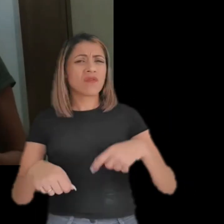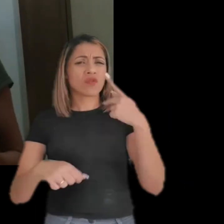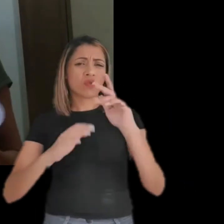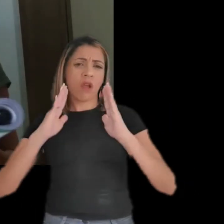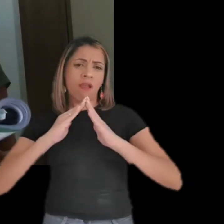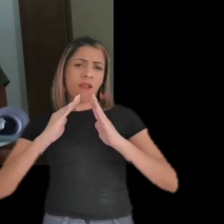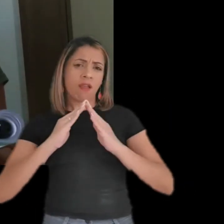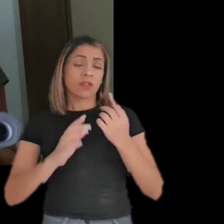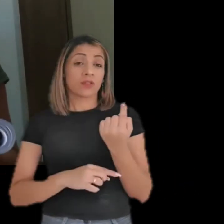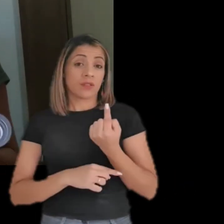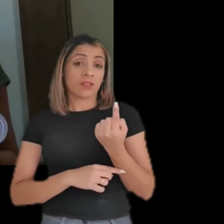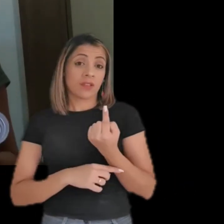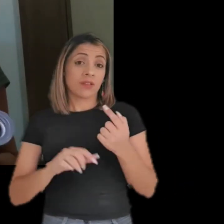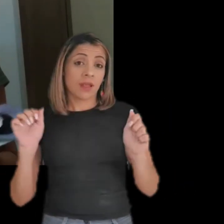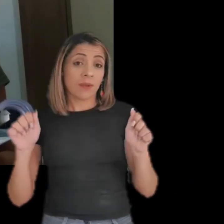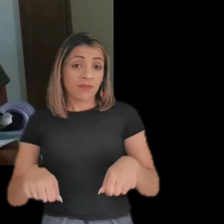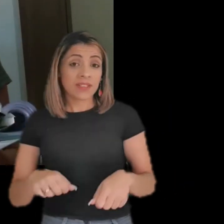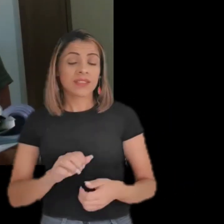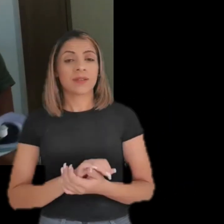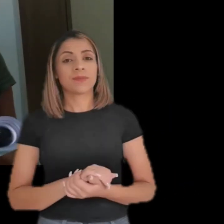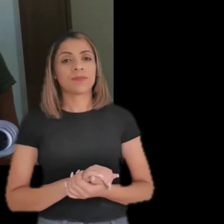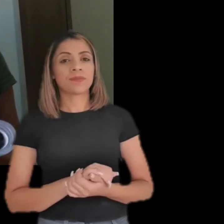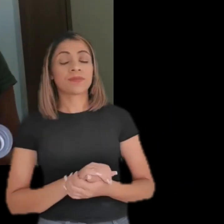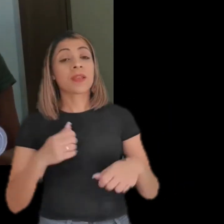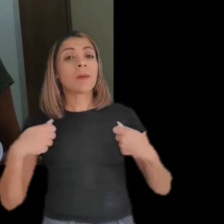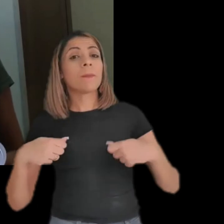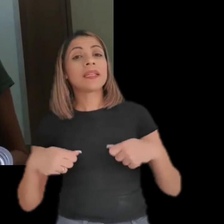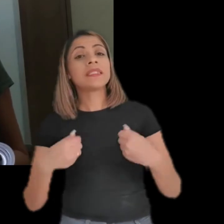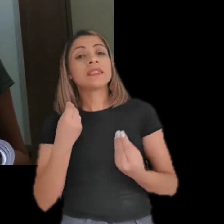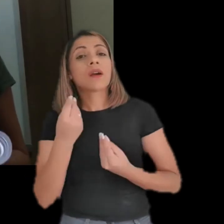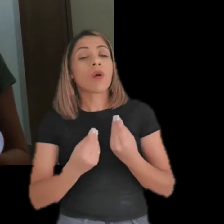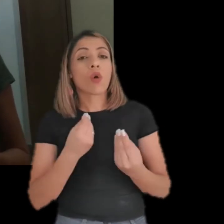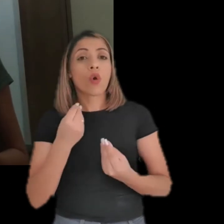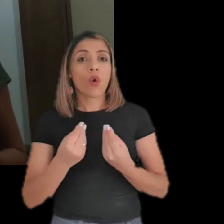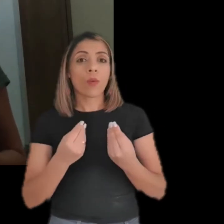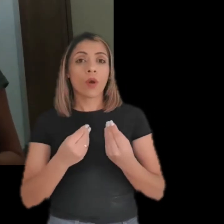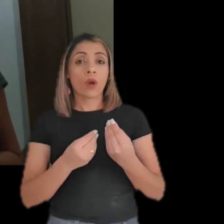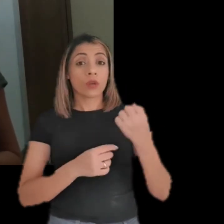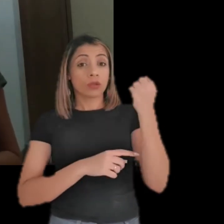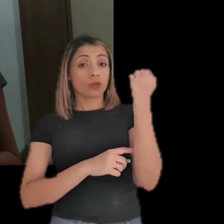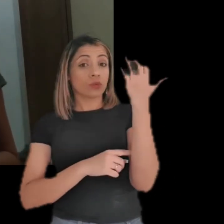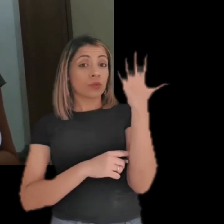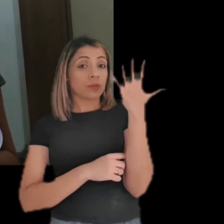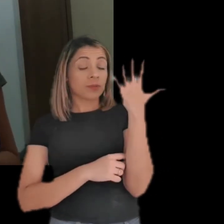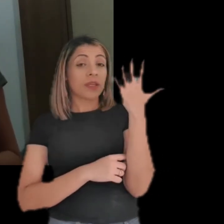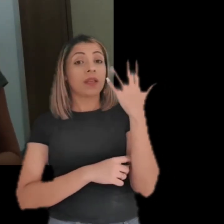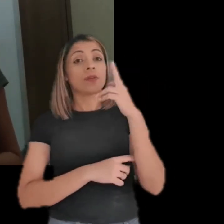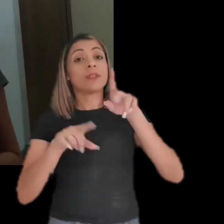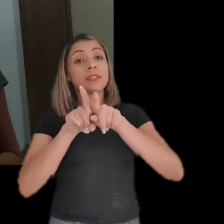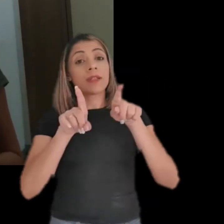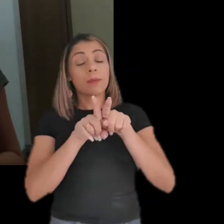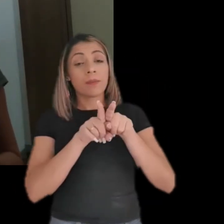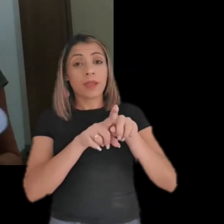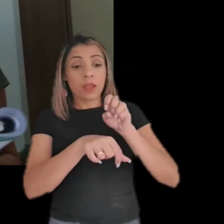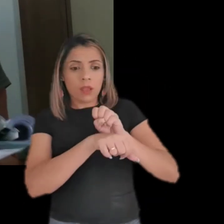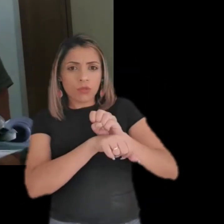também. Como vocês podem fazer sozinhos? Vocês vão precisar de um espelho e de uma lanterna, que pode ser a lanterna do próprio